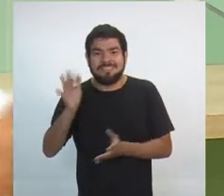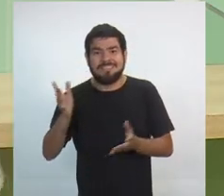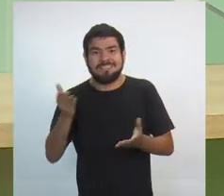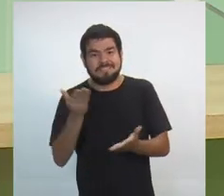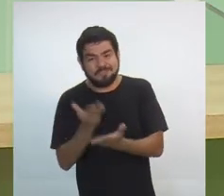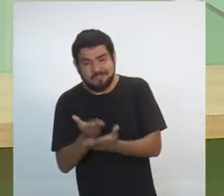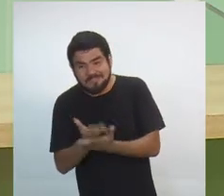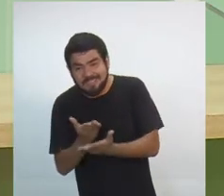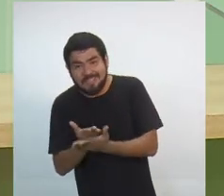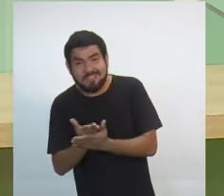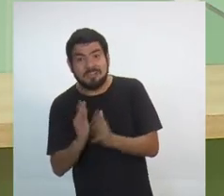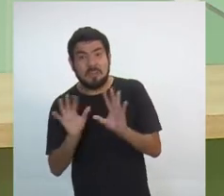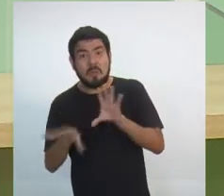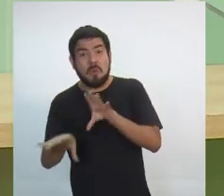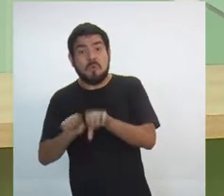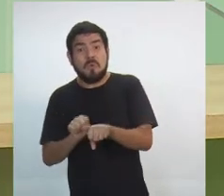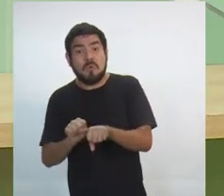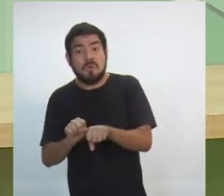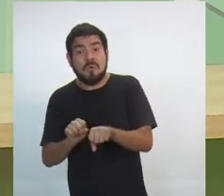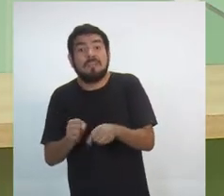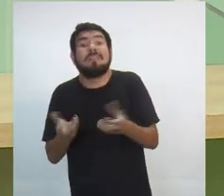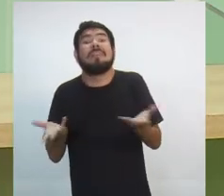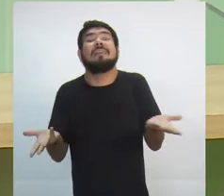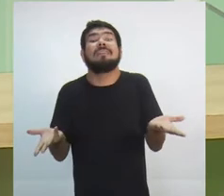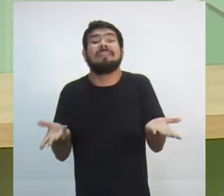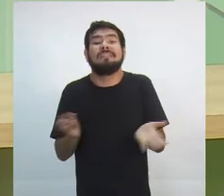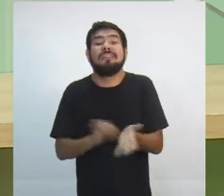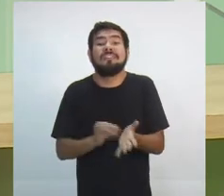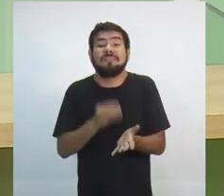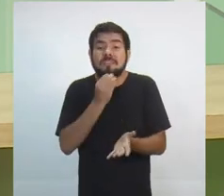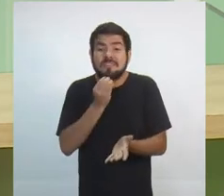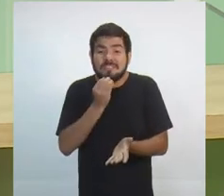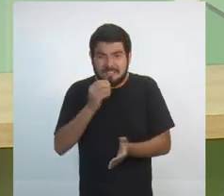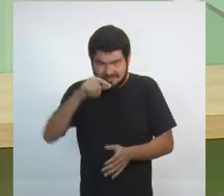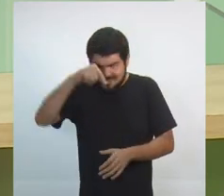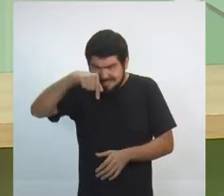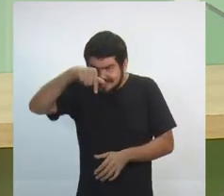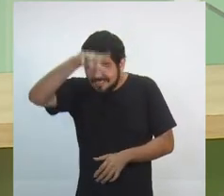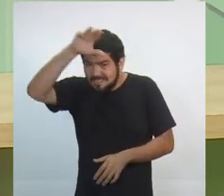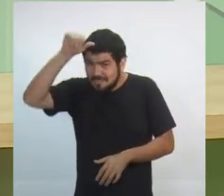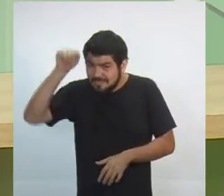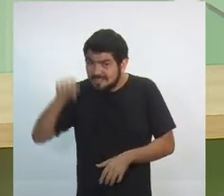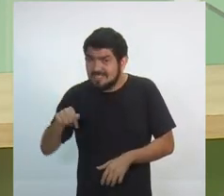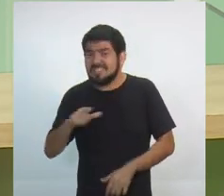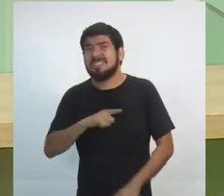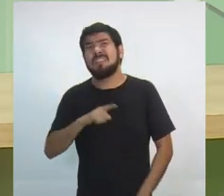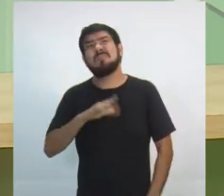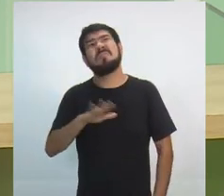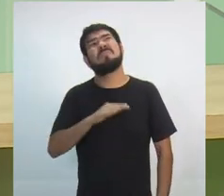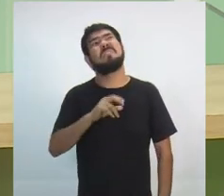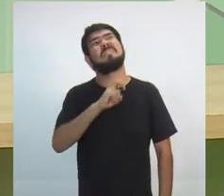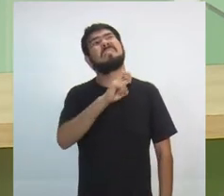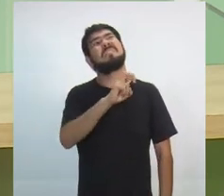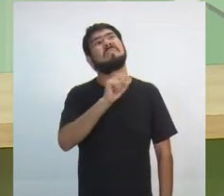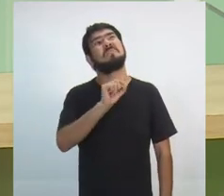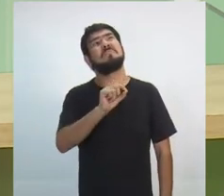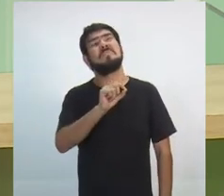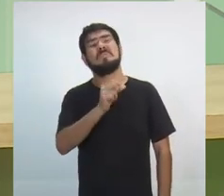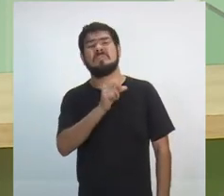precisa de uma oportunidade. O estado do Amazonas, ele tem aproximadamente 5.500 a 6 mil cargos comissionados. Eu